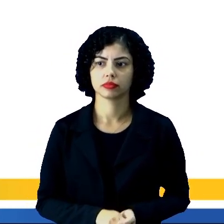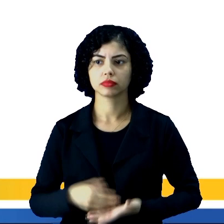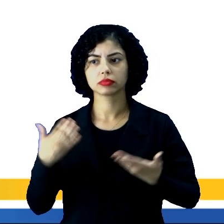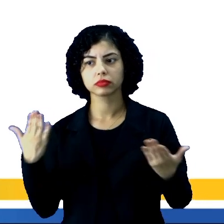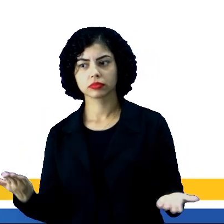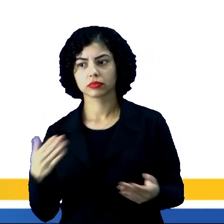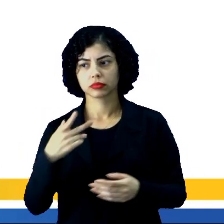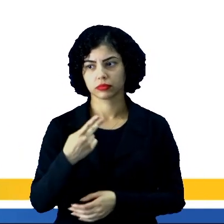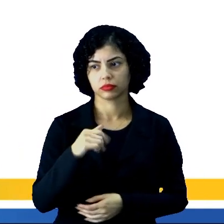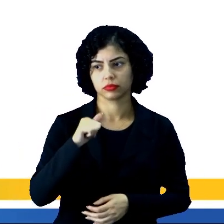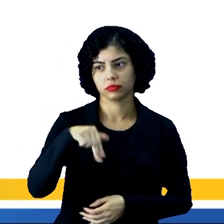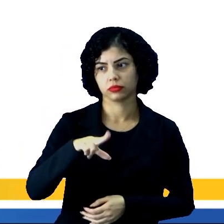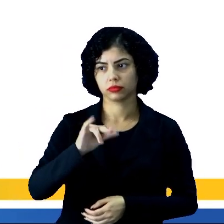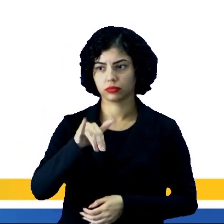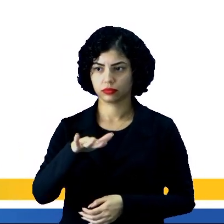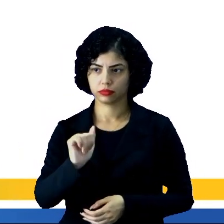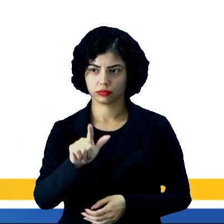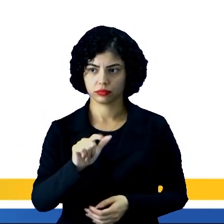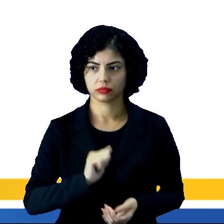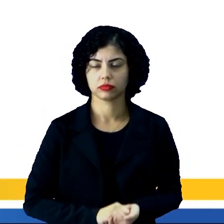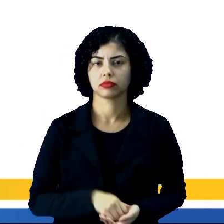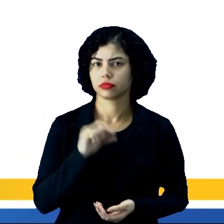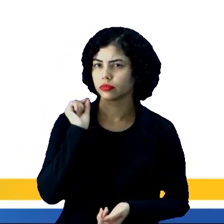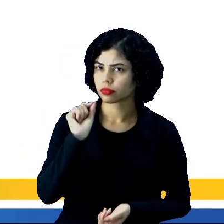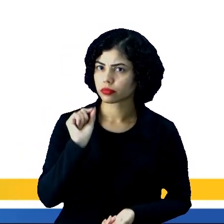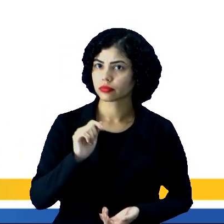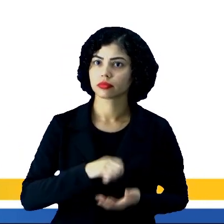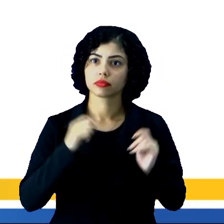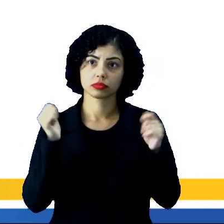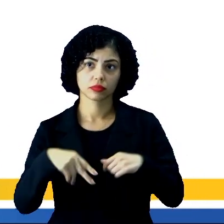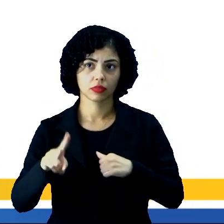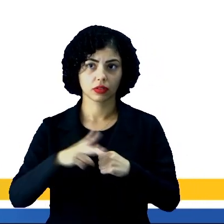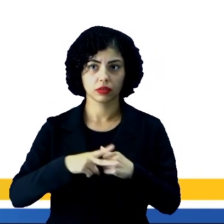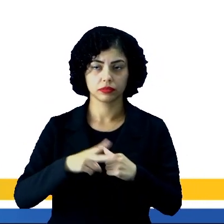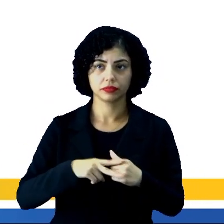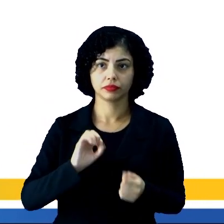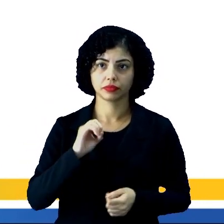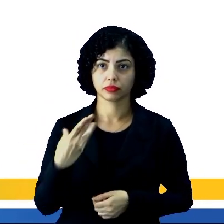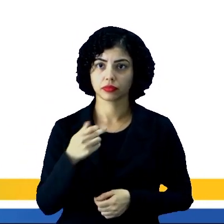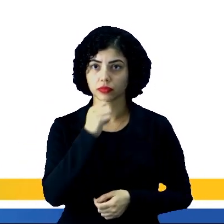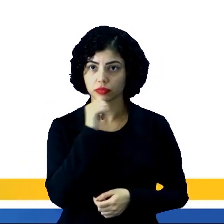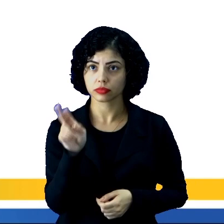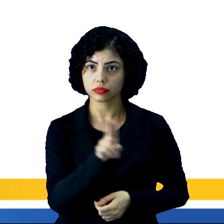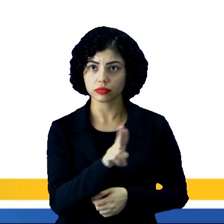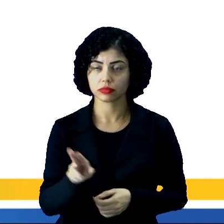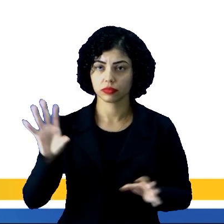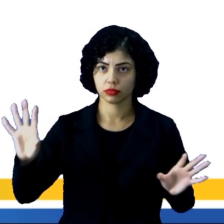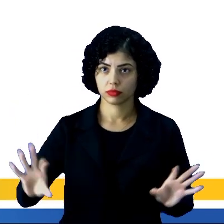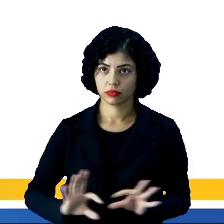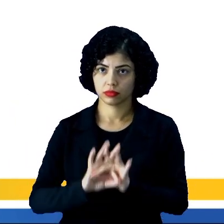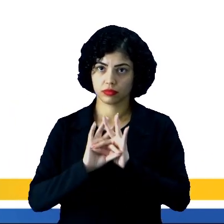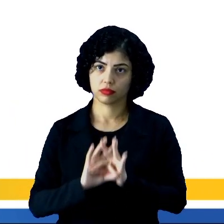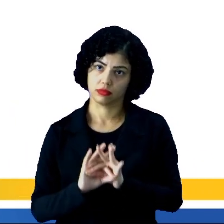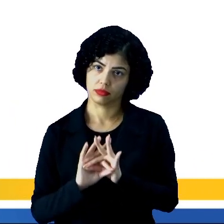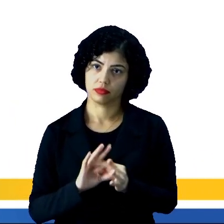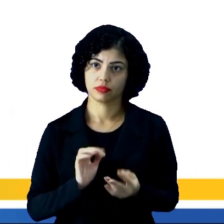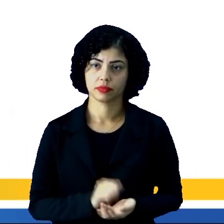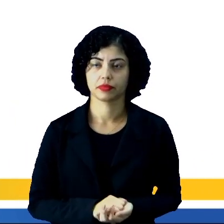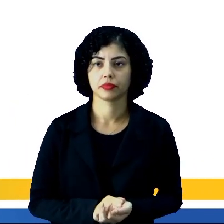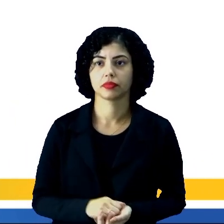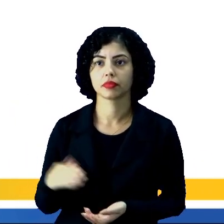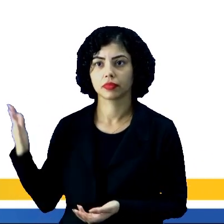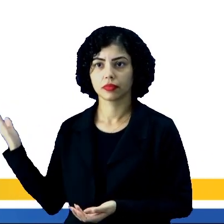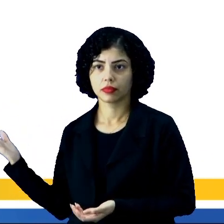E aí eu tenho um predicado nominal né que o predicado nominal possui verbo de estado ou seja os chamados verbo de ligação né